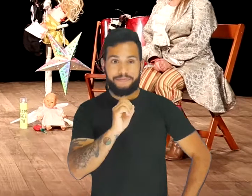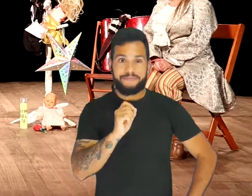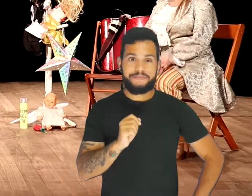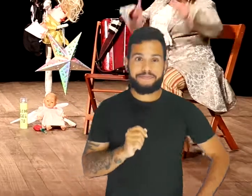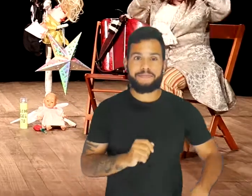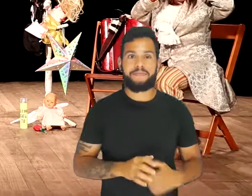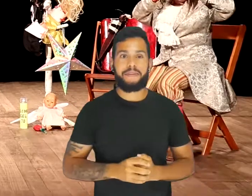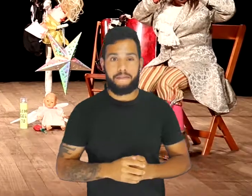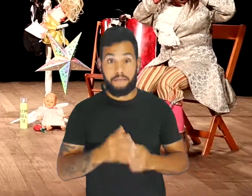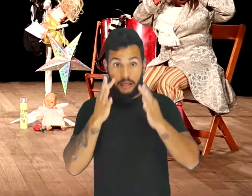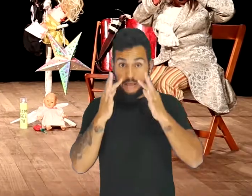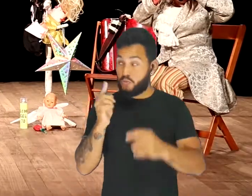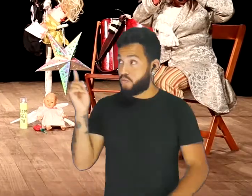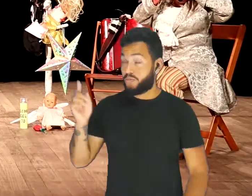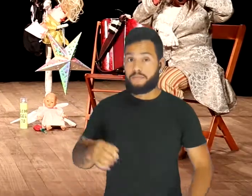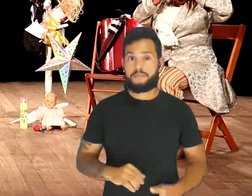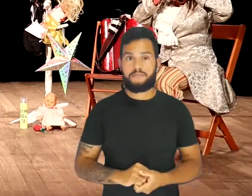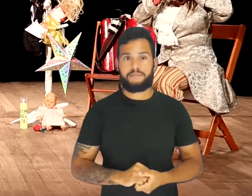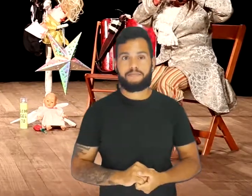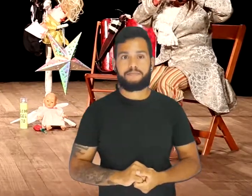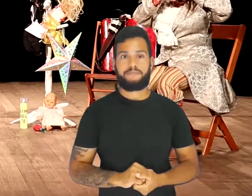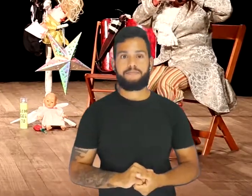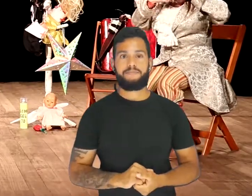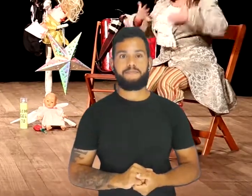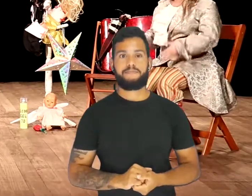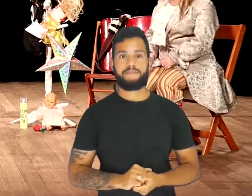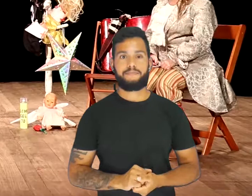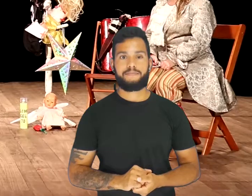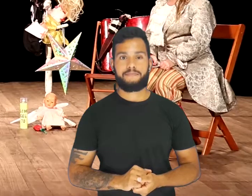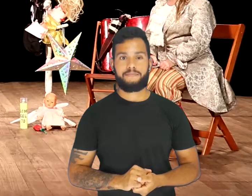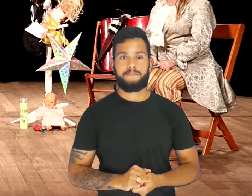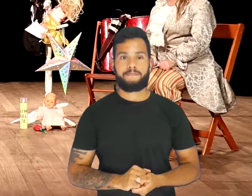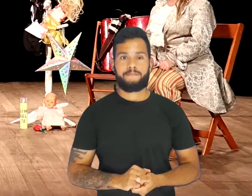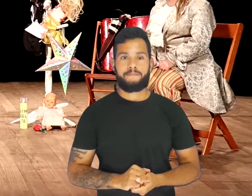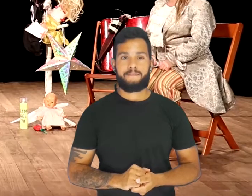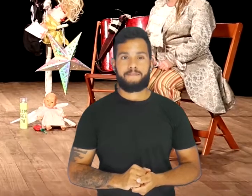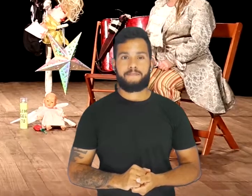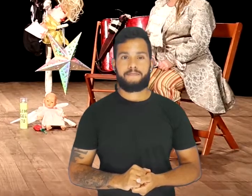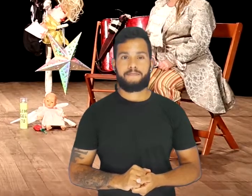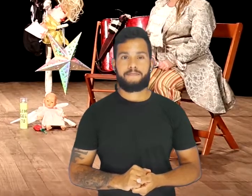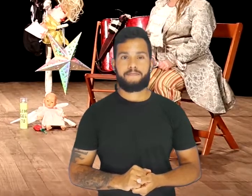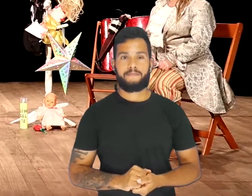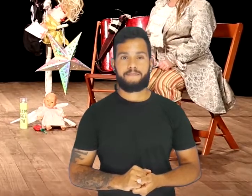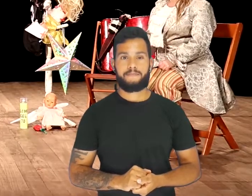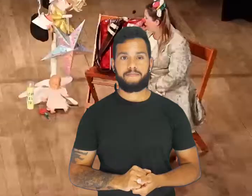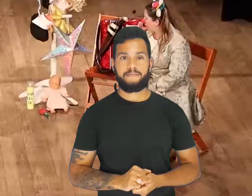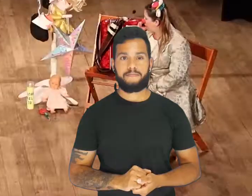Deixa eu ver. Ai, eu não vou olhar. Ah, tá. Pode ir. Vai. Arrumando a